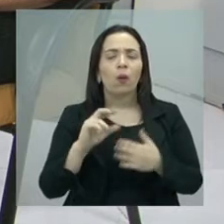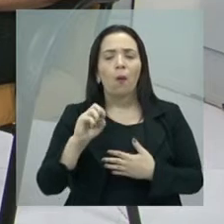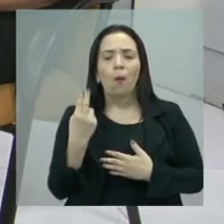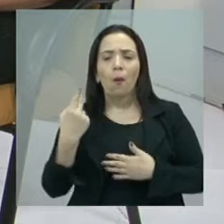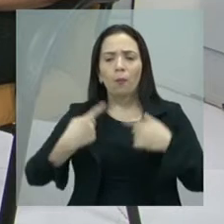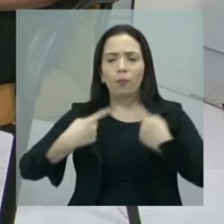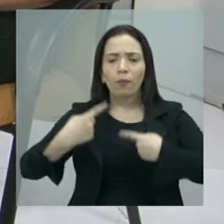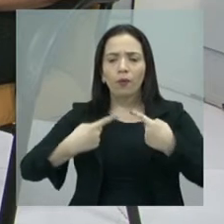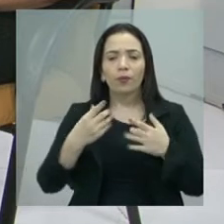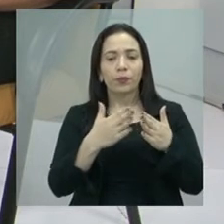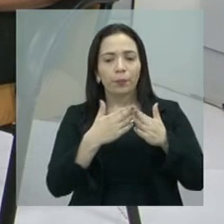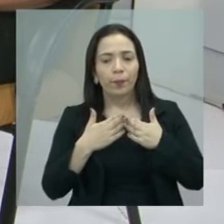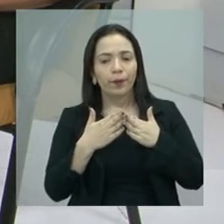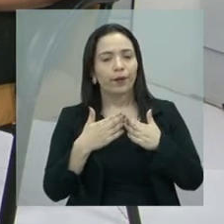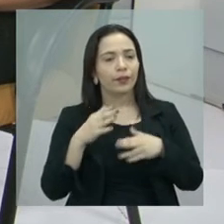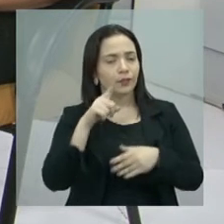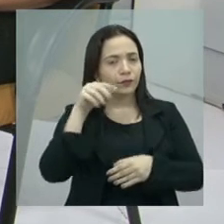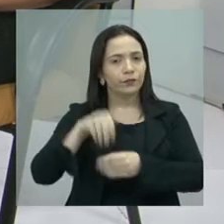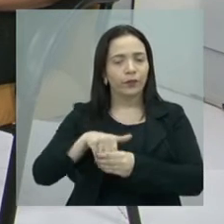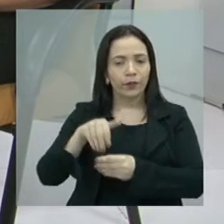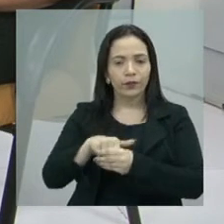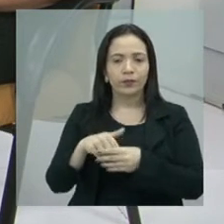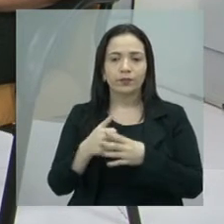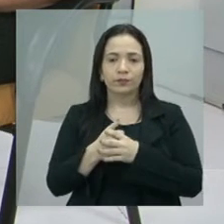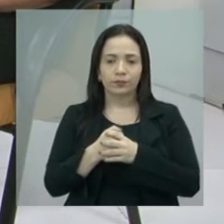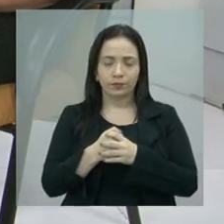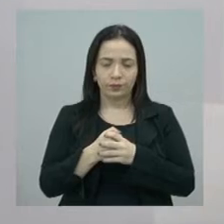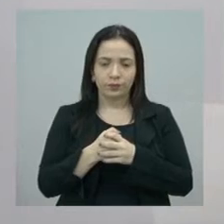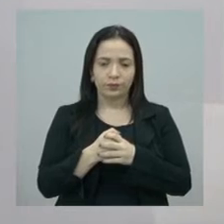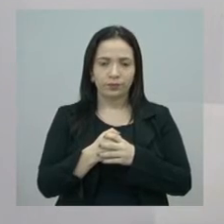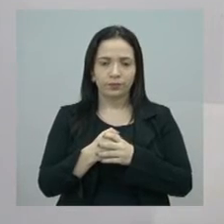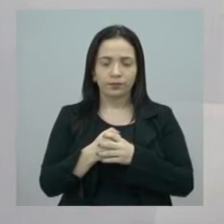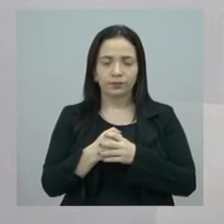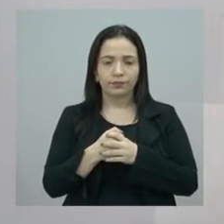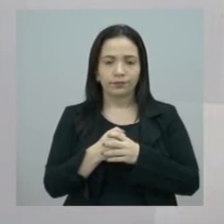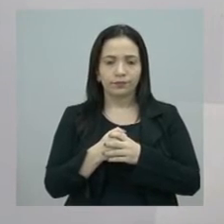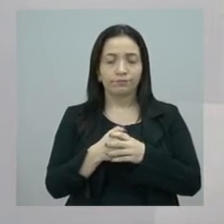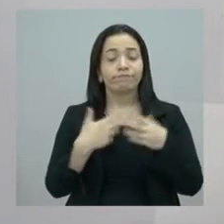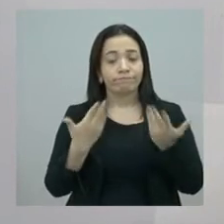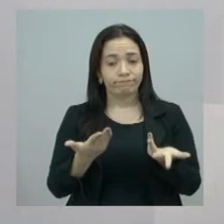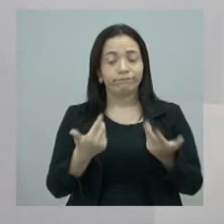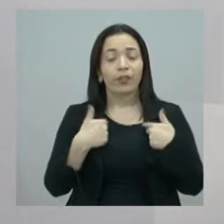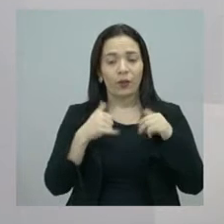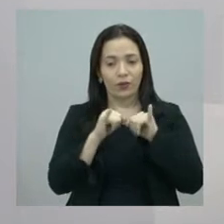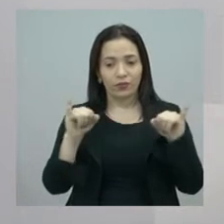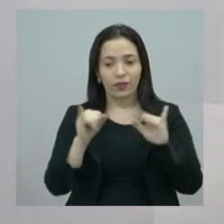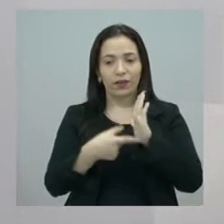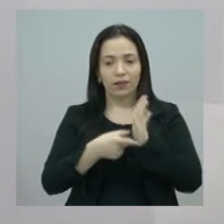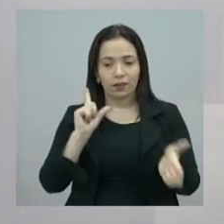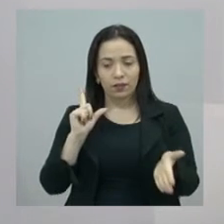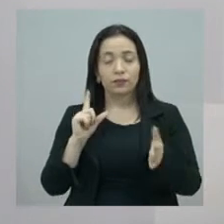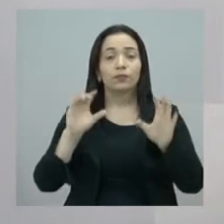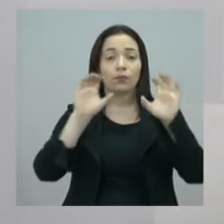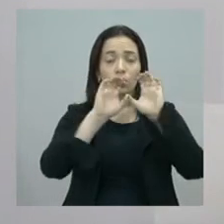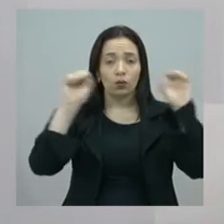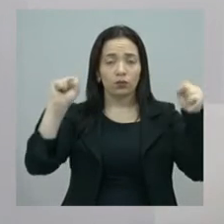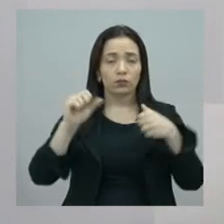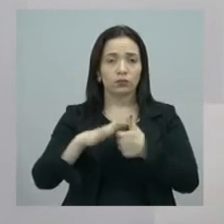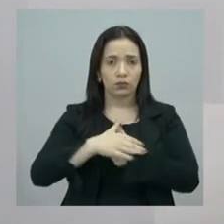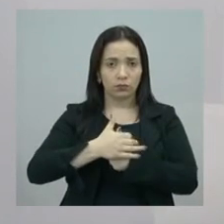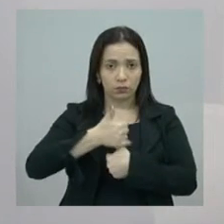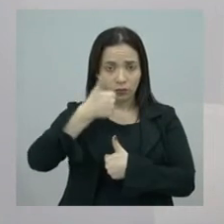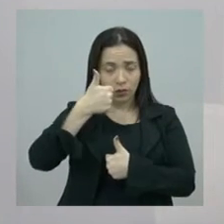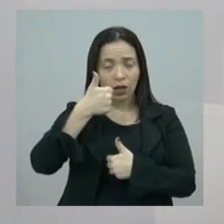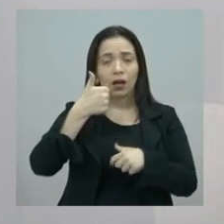para votar num certo candidato. Como é que é isso? Bom, é aquilo que eu dizia anteriormente. O Conselho Tutelar é